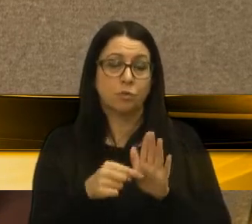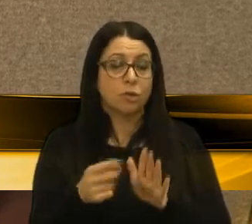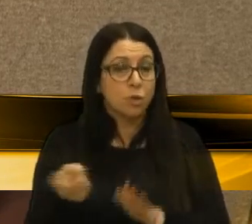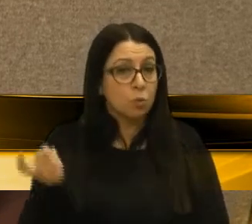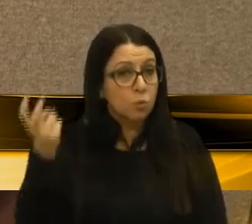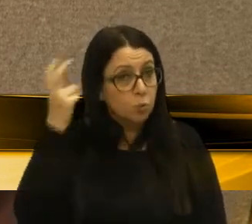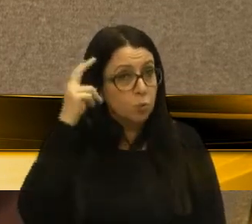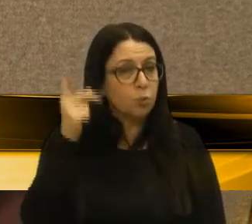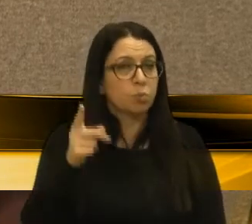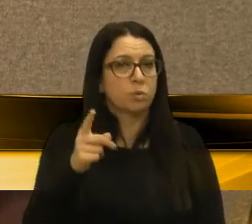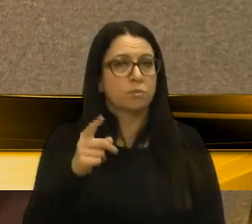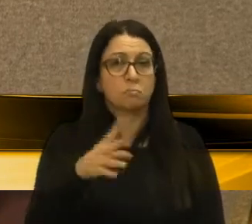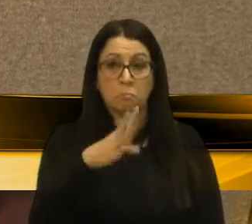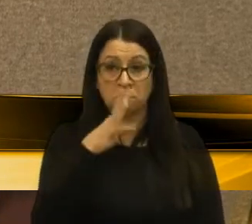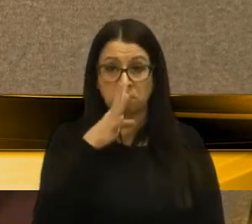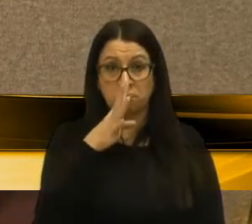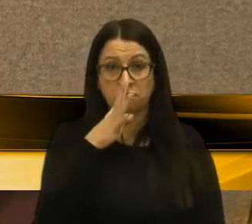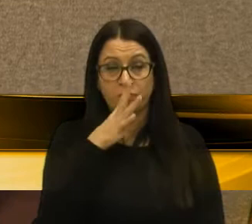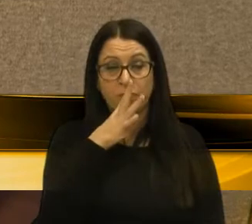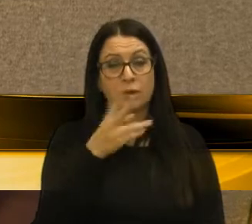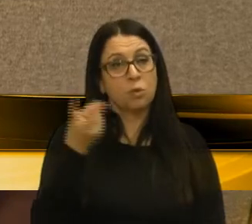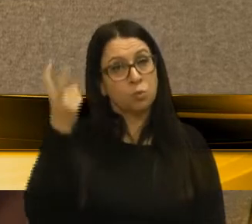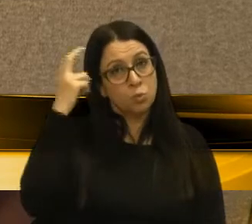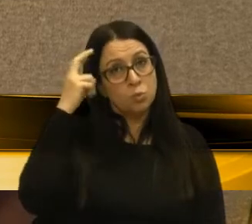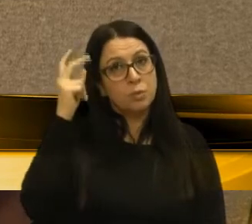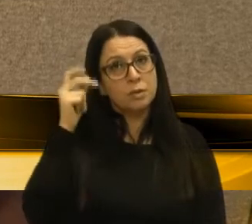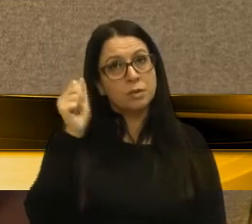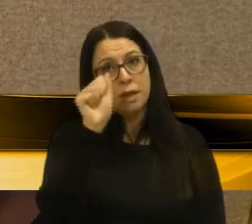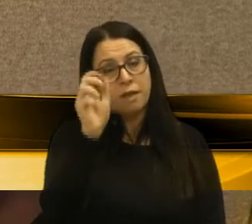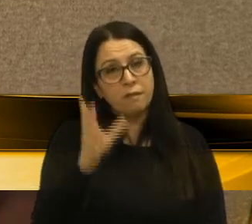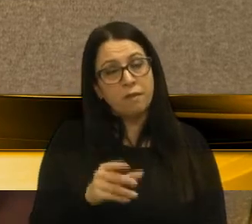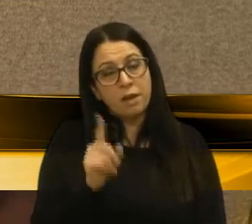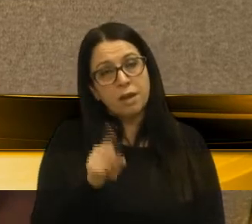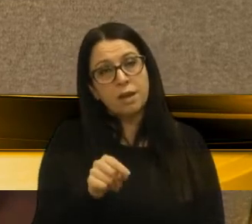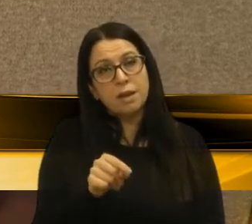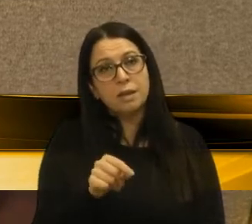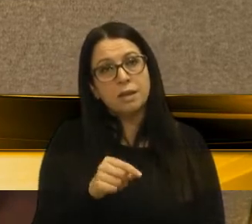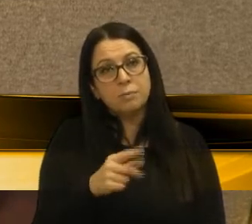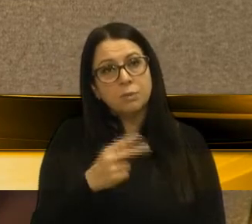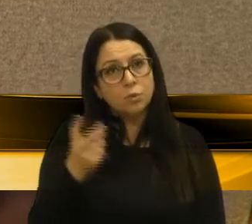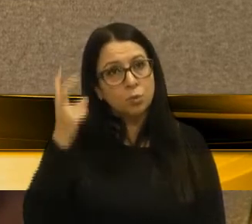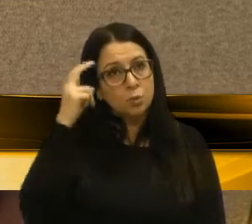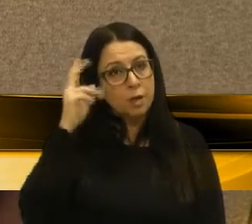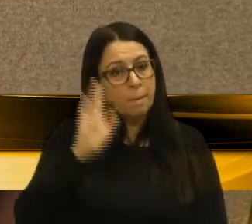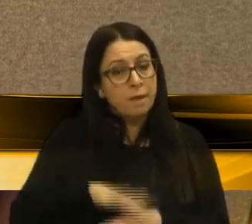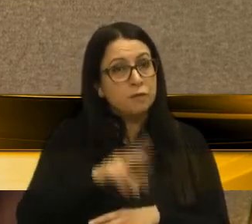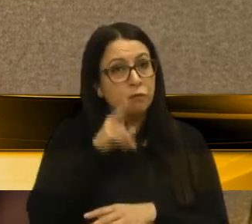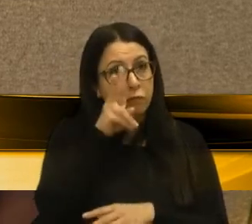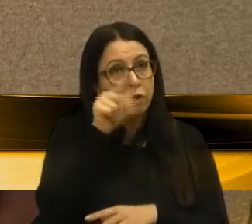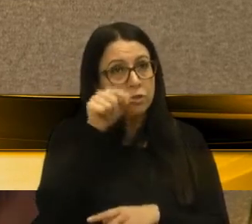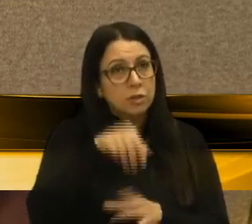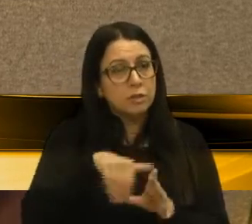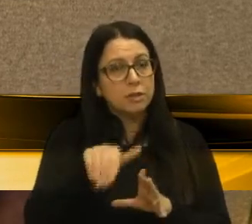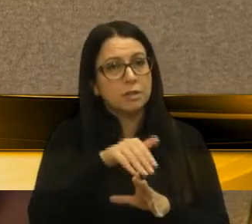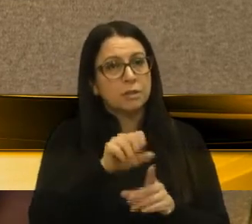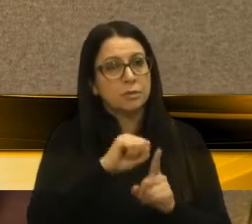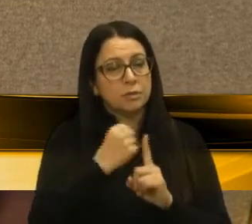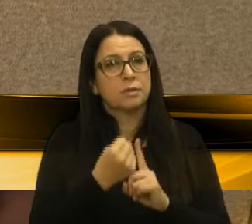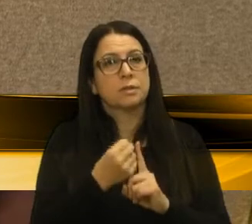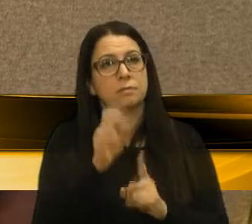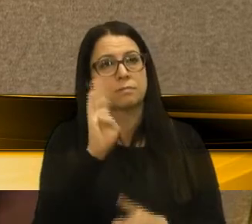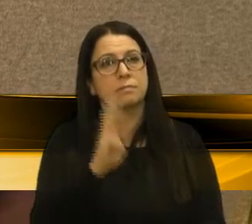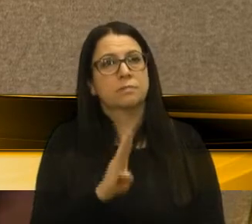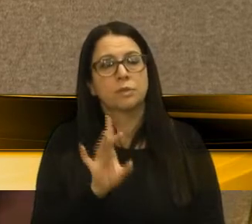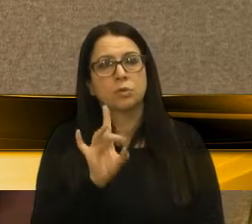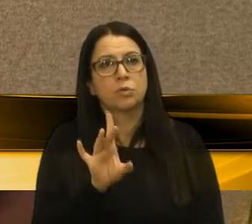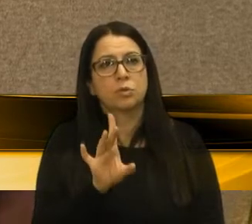cultura impressionante, e a cultura africana, ela é uma das culturas mais fortes hoje dentro da sociedade brasileira. Não